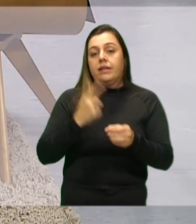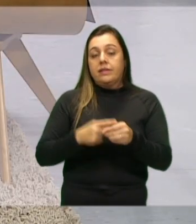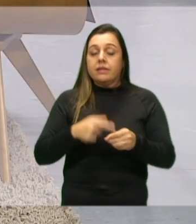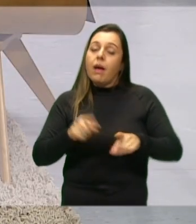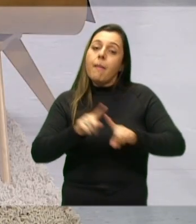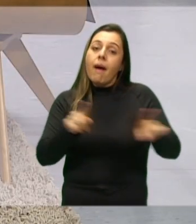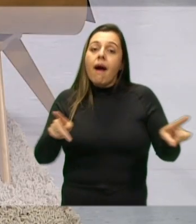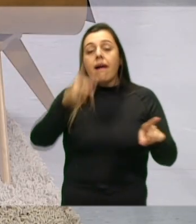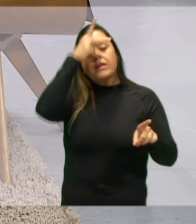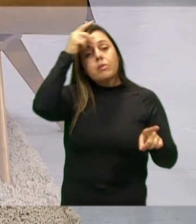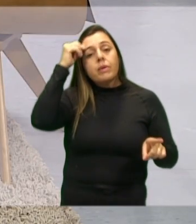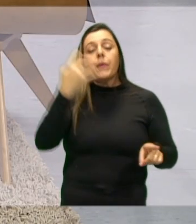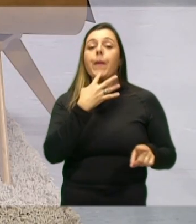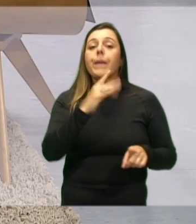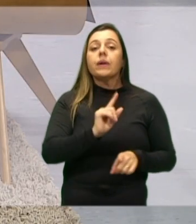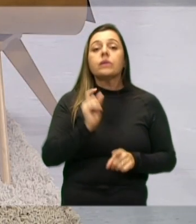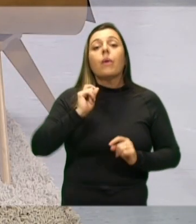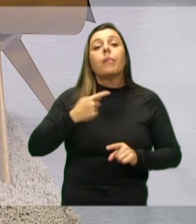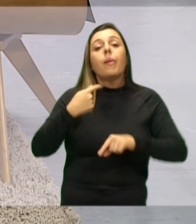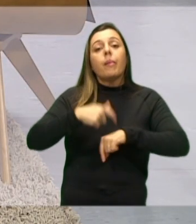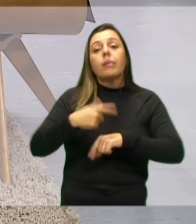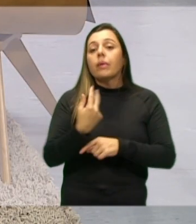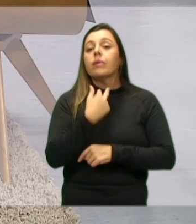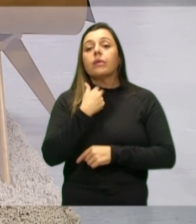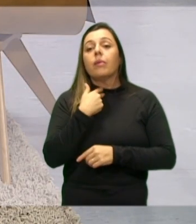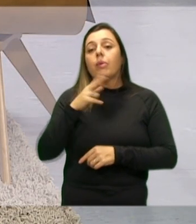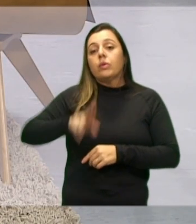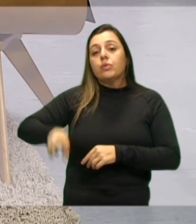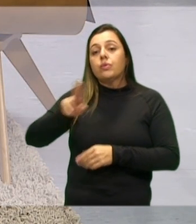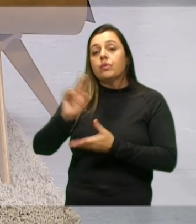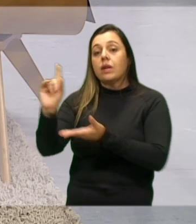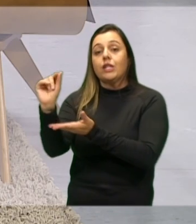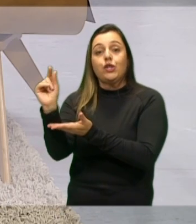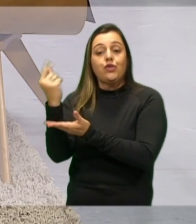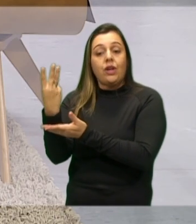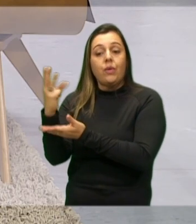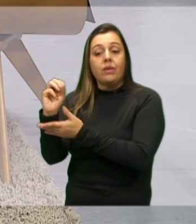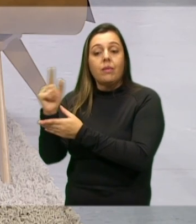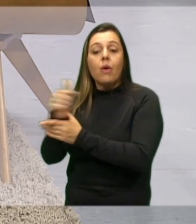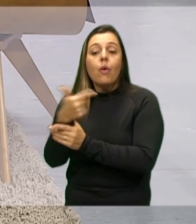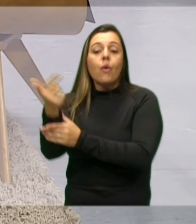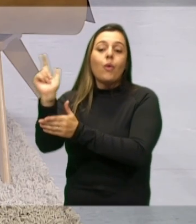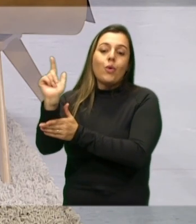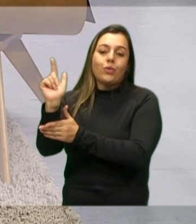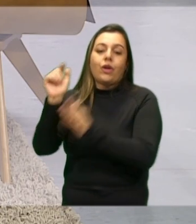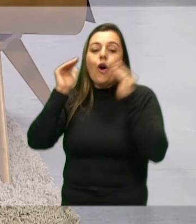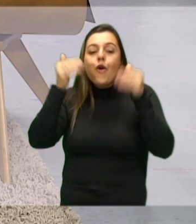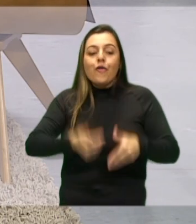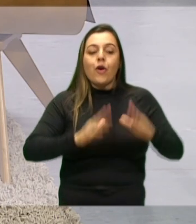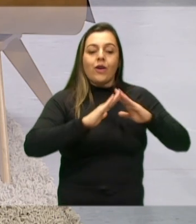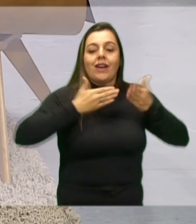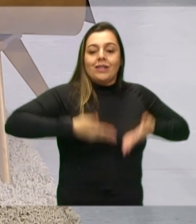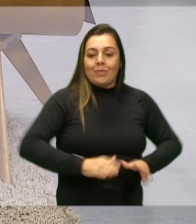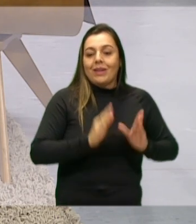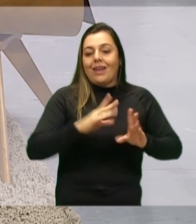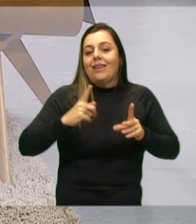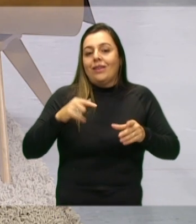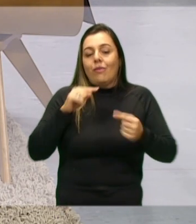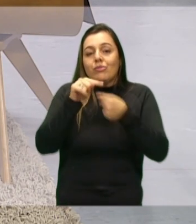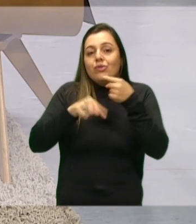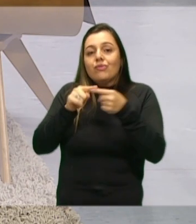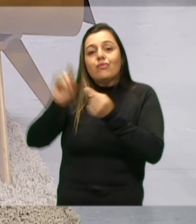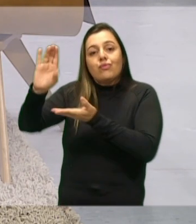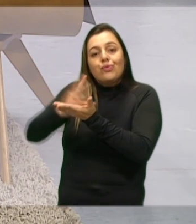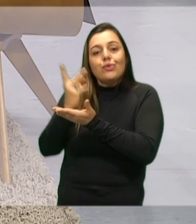o que o prefeito não tinha conhecimento naquele momento é que ele não poderia utilizar esse recurso para outro objeto, senão a construção da